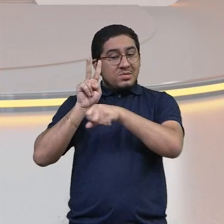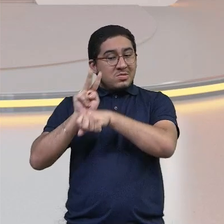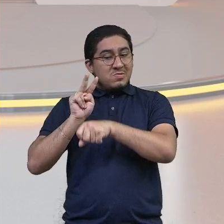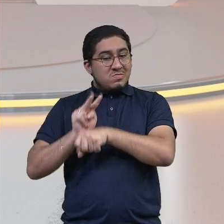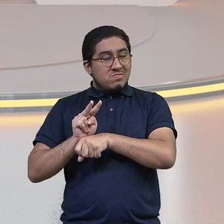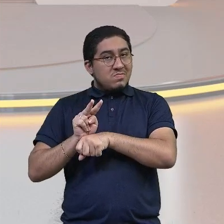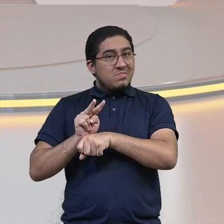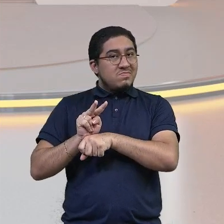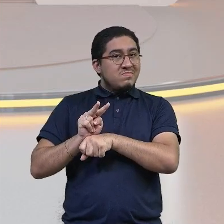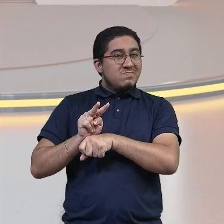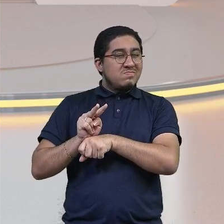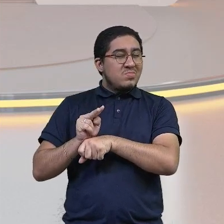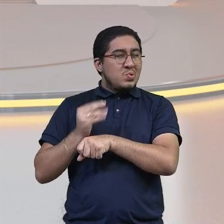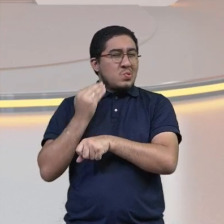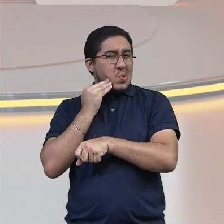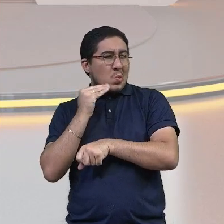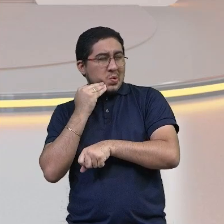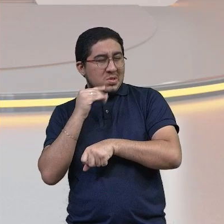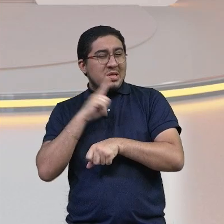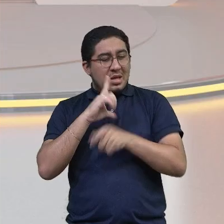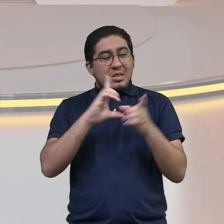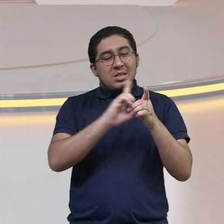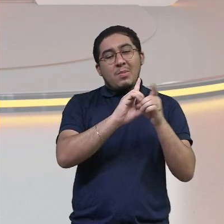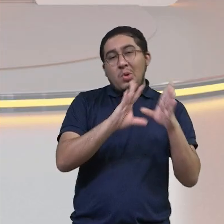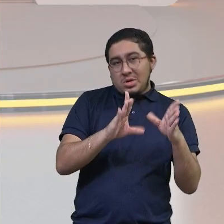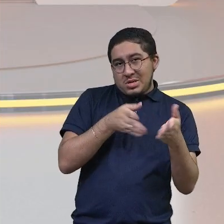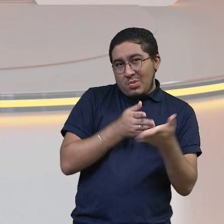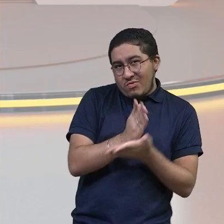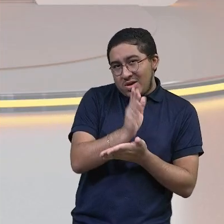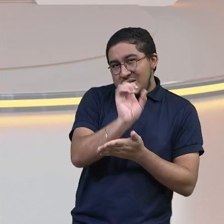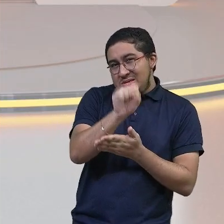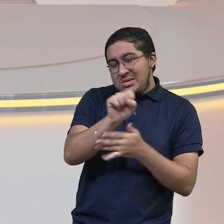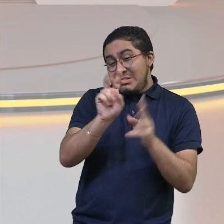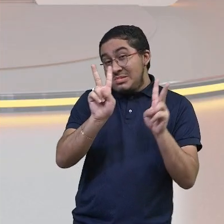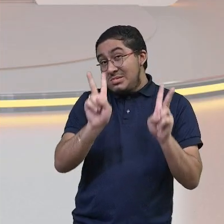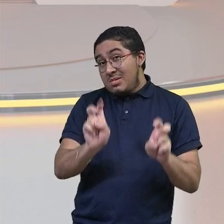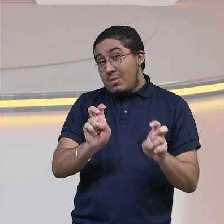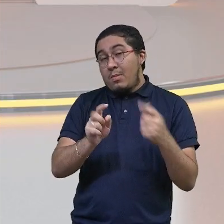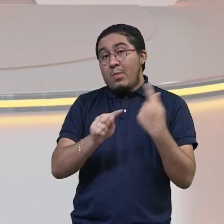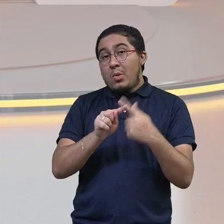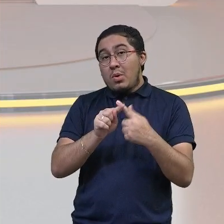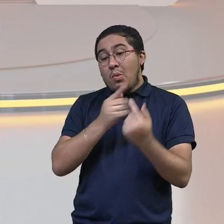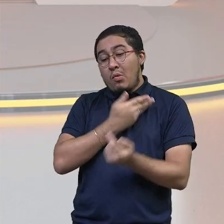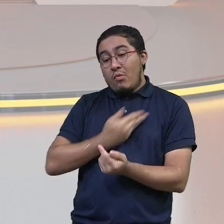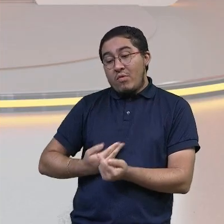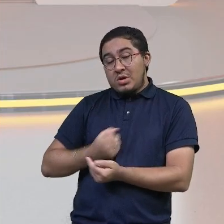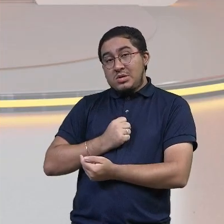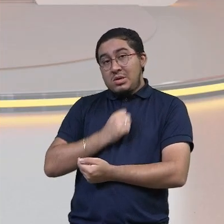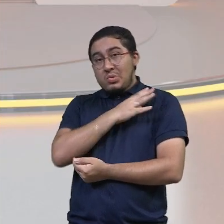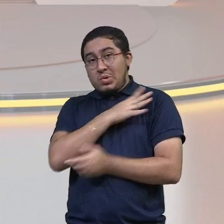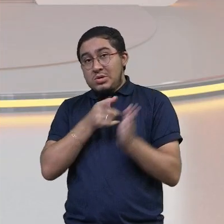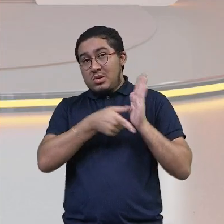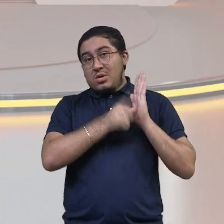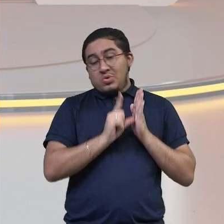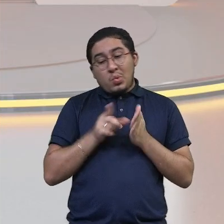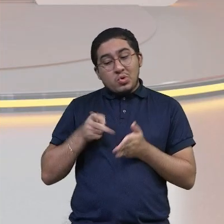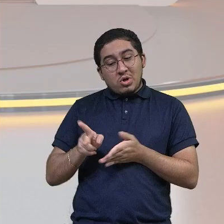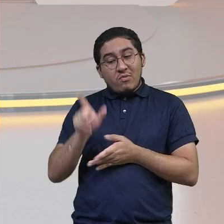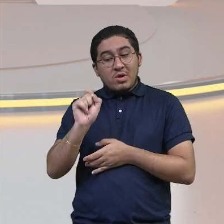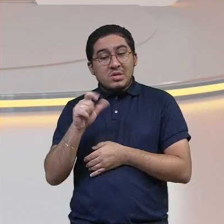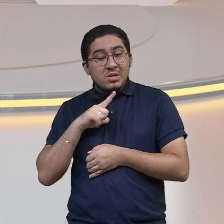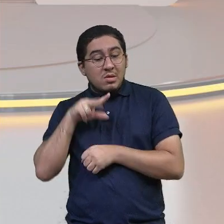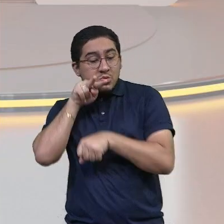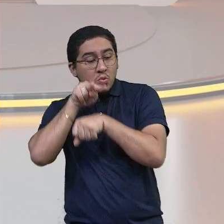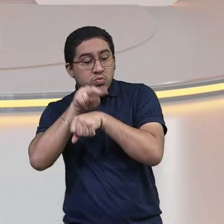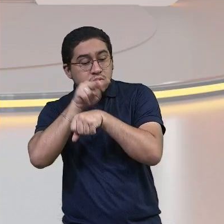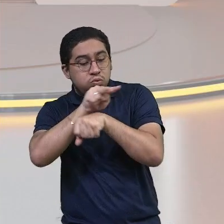seja, havia liberdade democrática, entre aspas, porque o governo da ditadura anterior continuava ali,